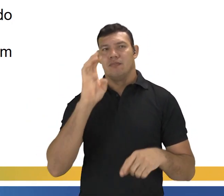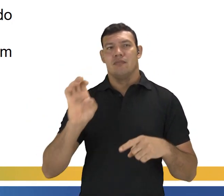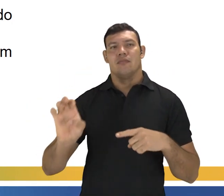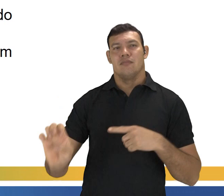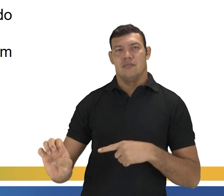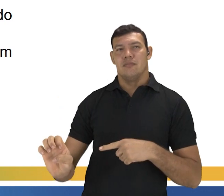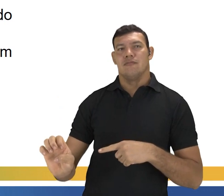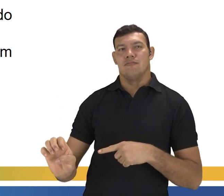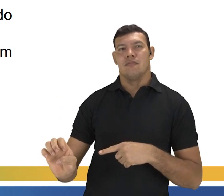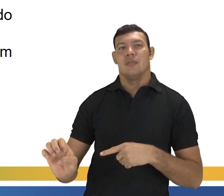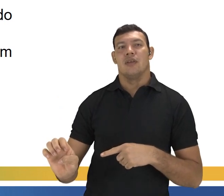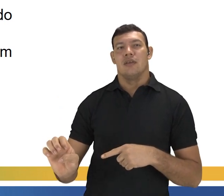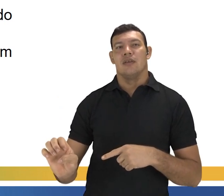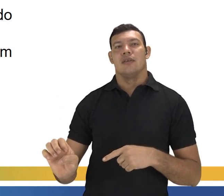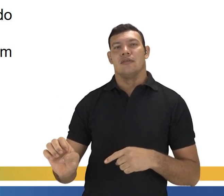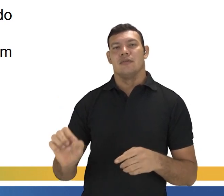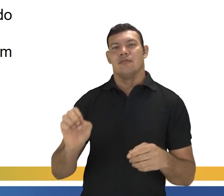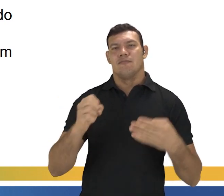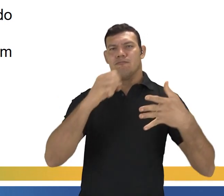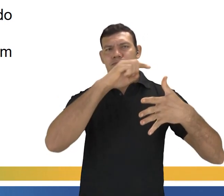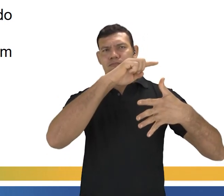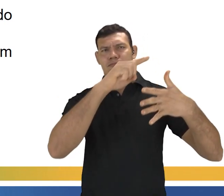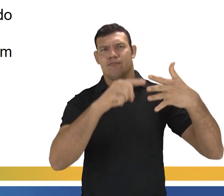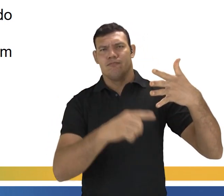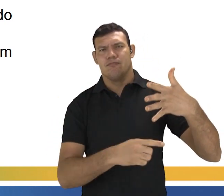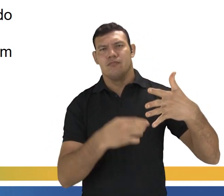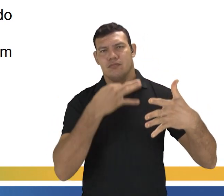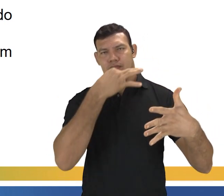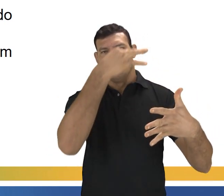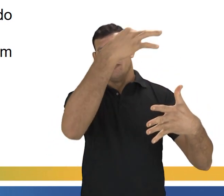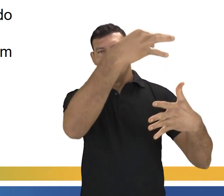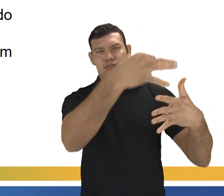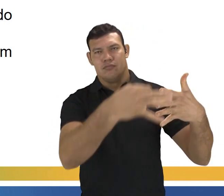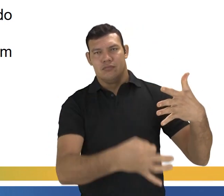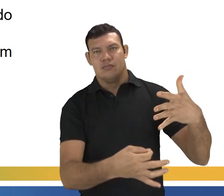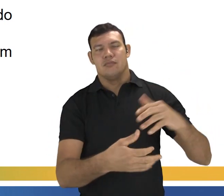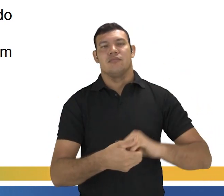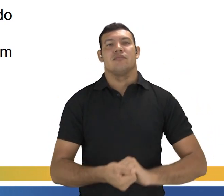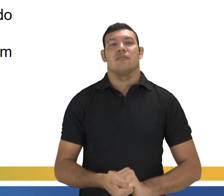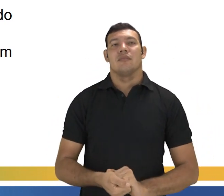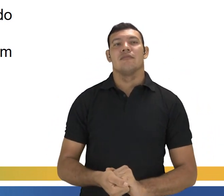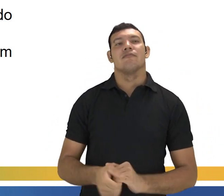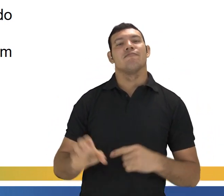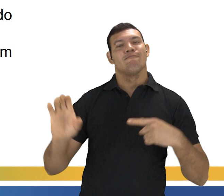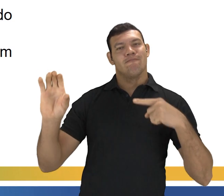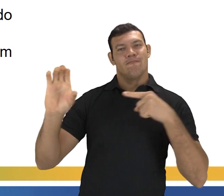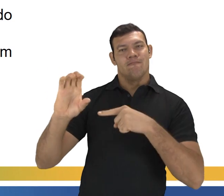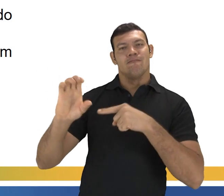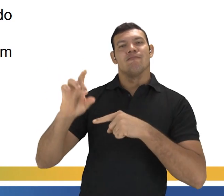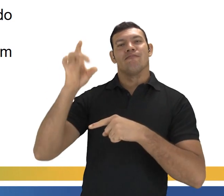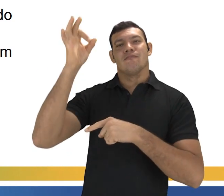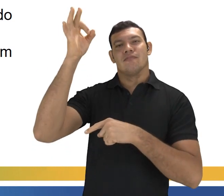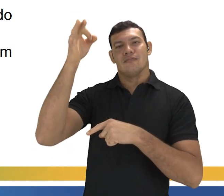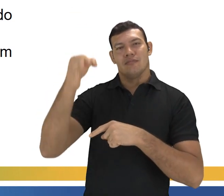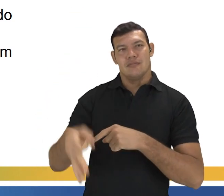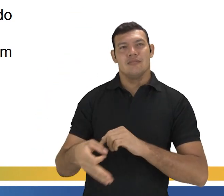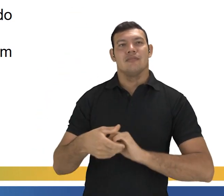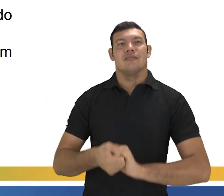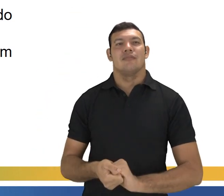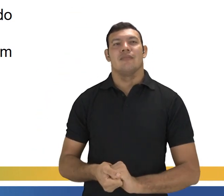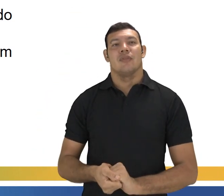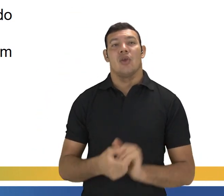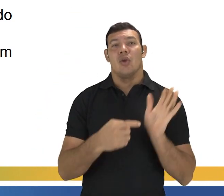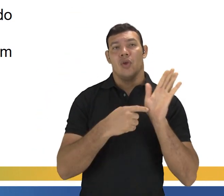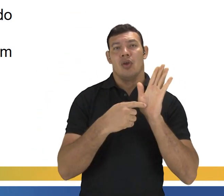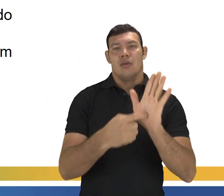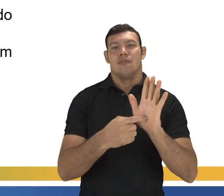C. A estratégia conhecida como de causas e consequências é aquela em que se mostram os motivos de um problema e, em